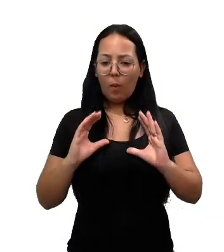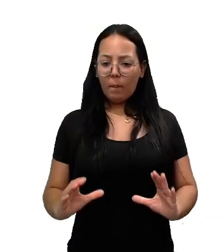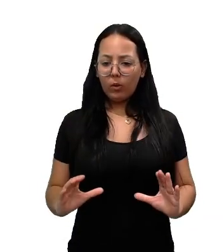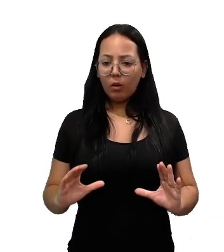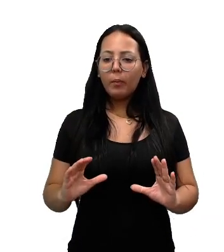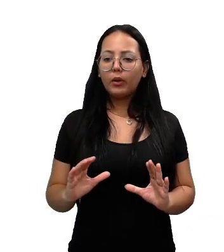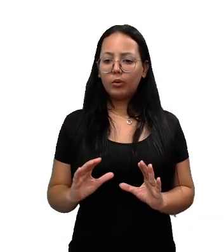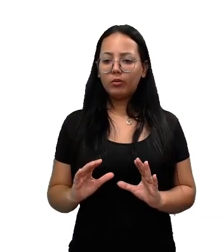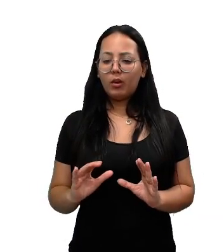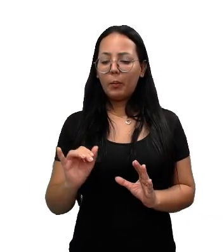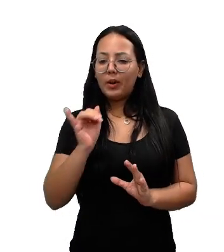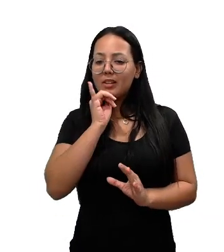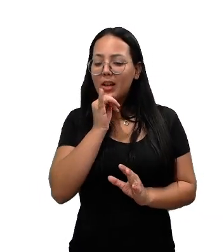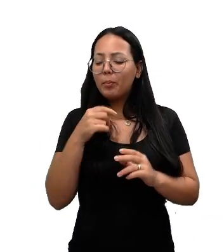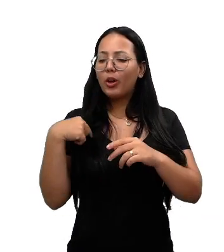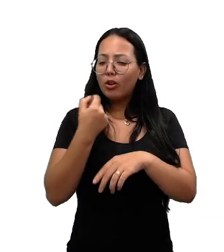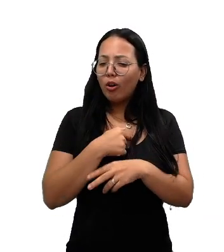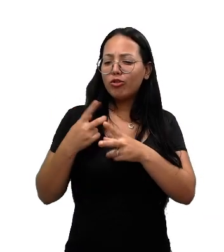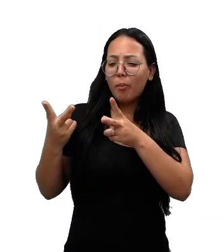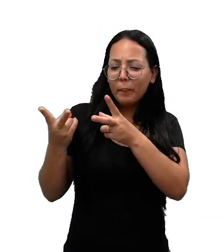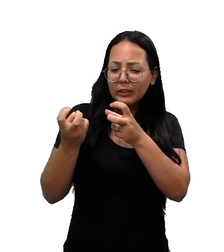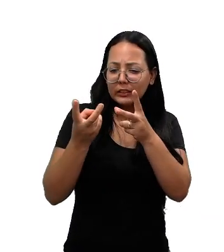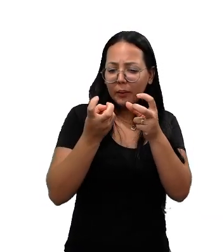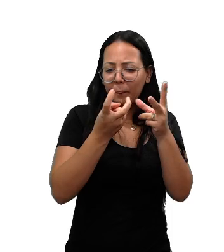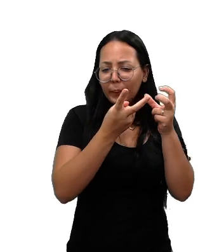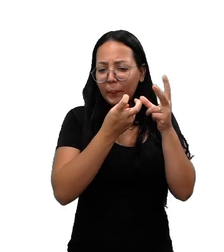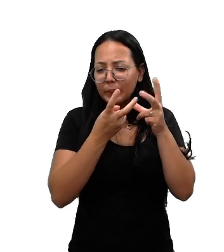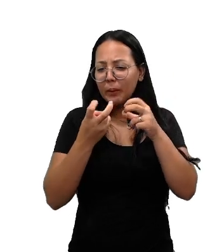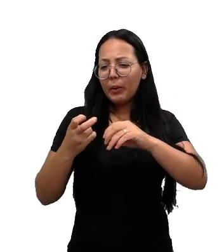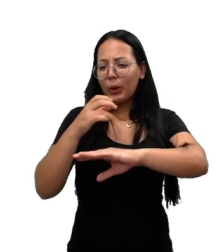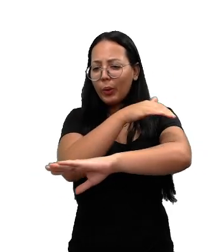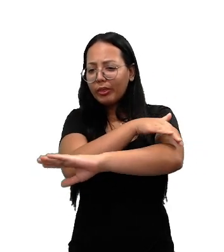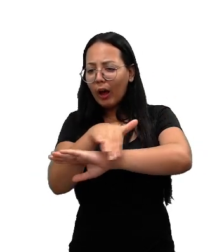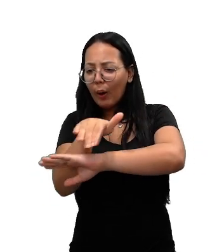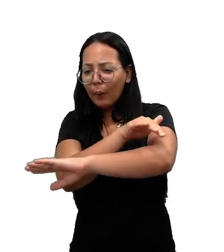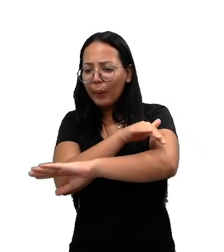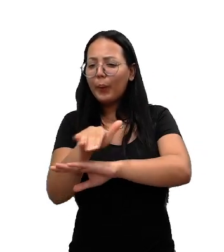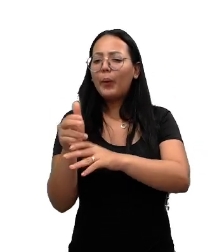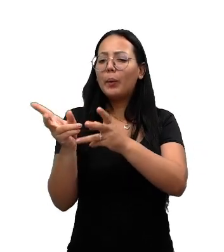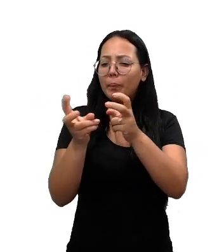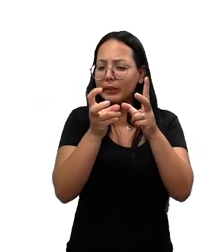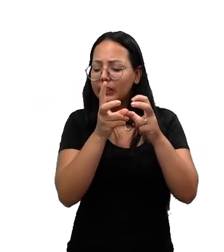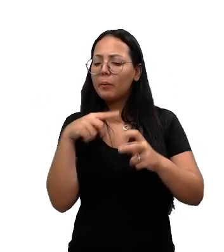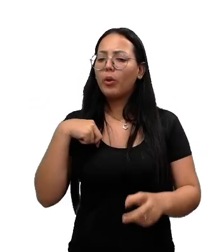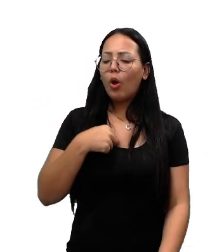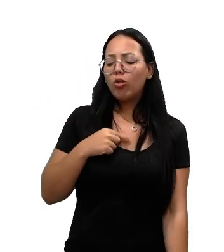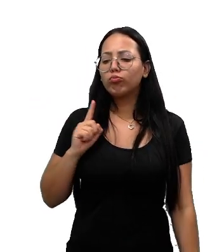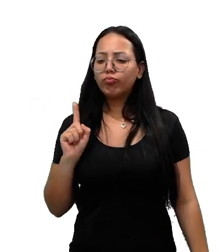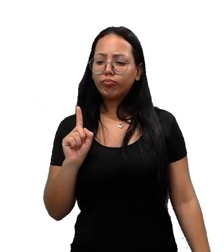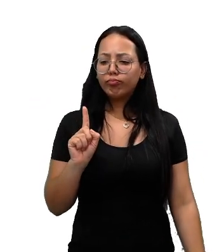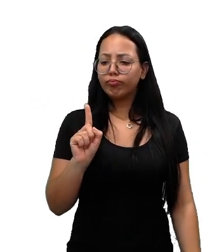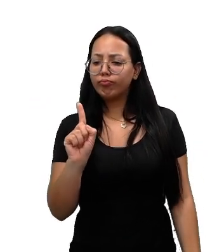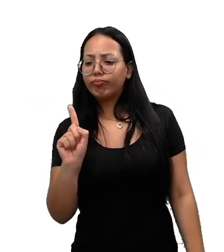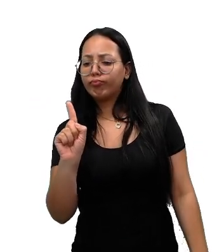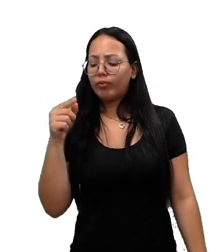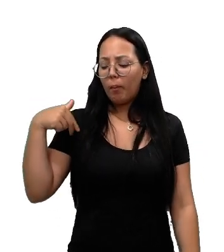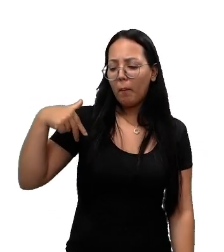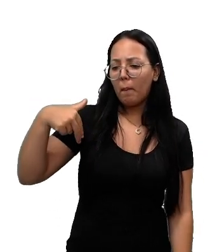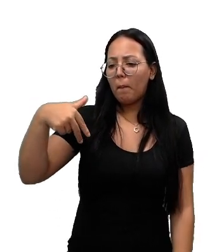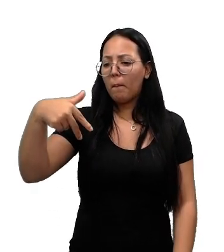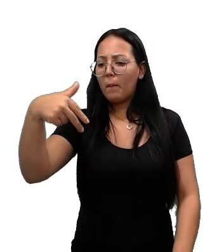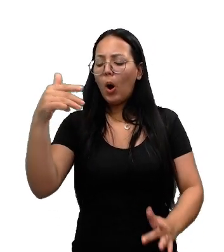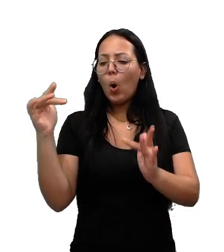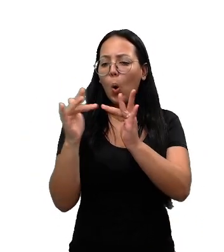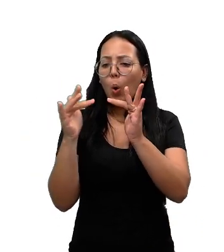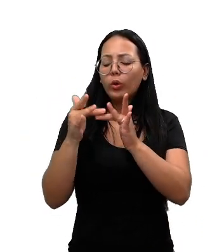comumente percebemos ao longo da rua, né, ao longo do caminhar, né, dos nossos contatos e interação